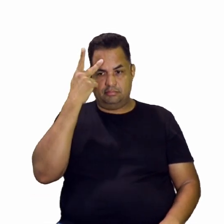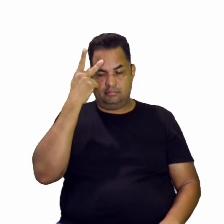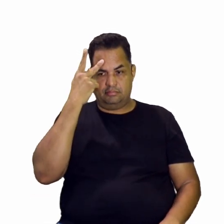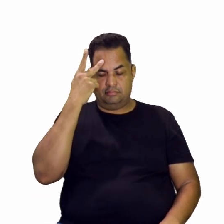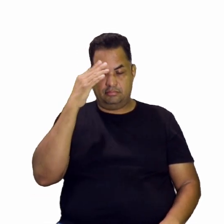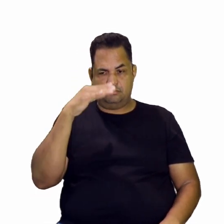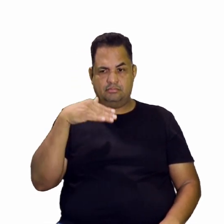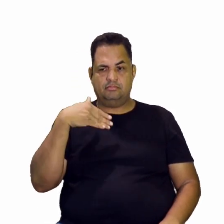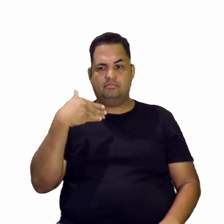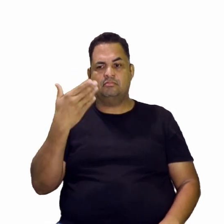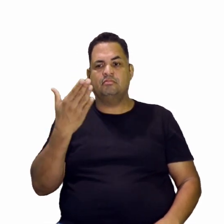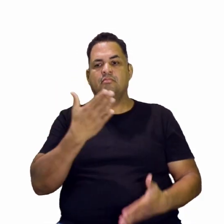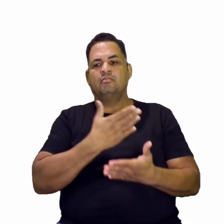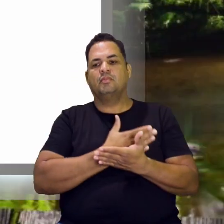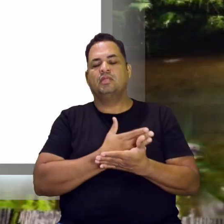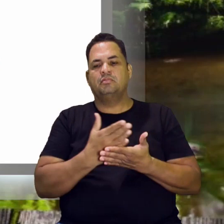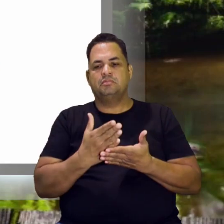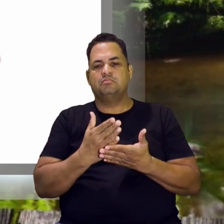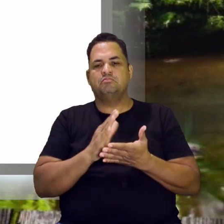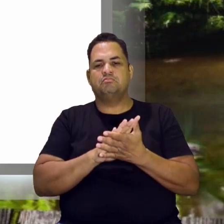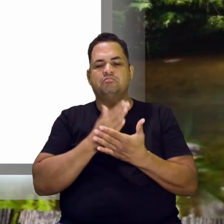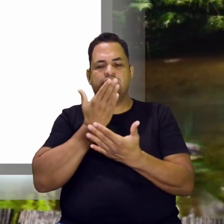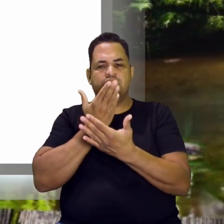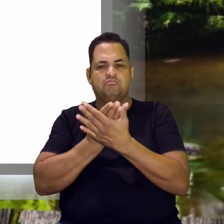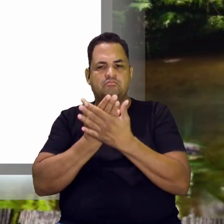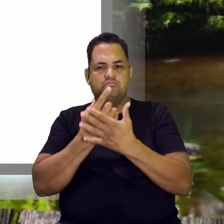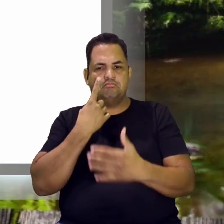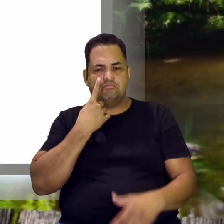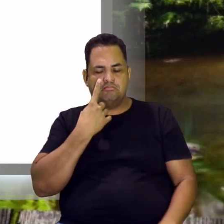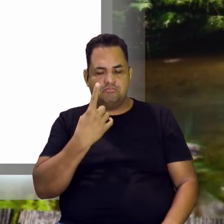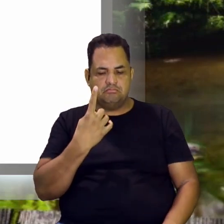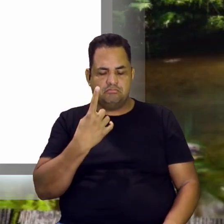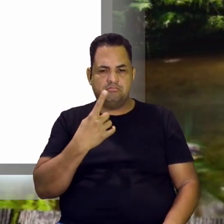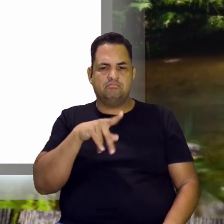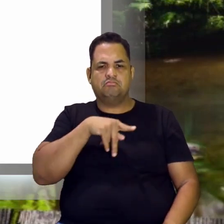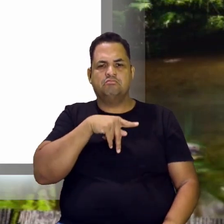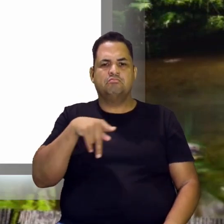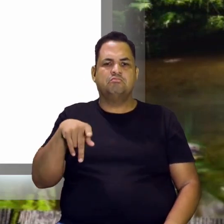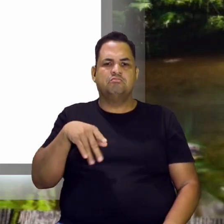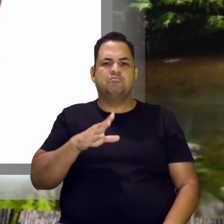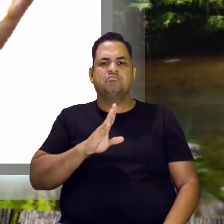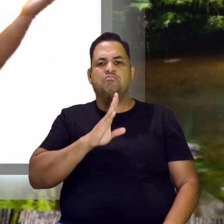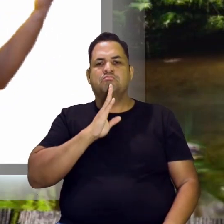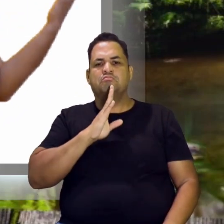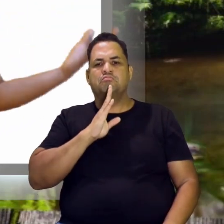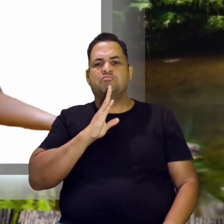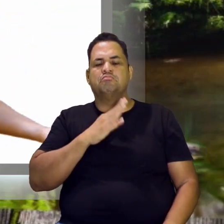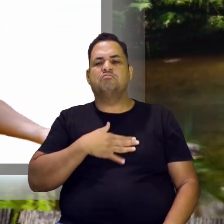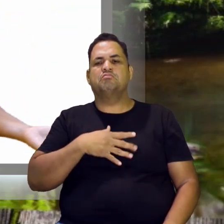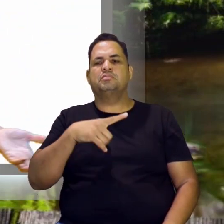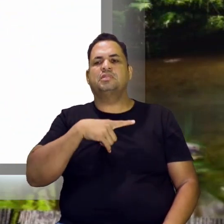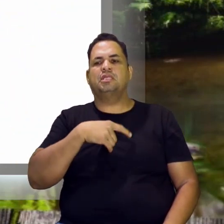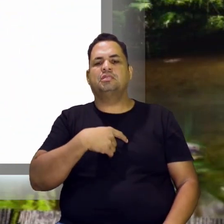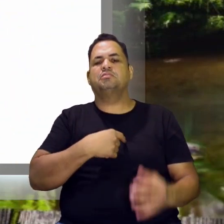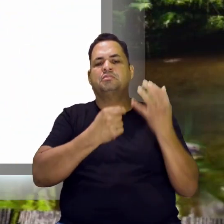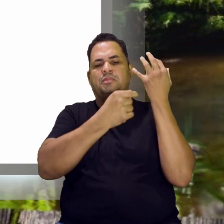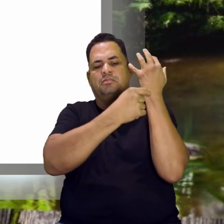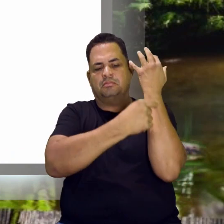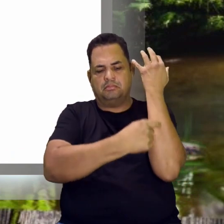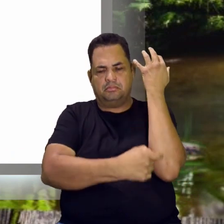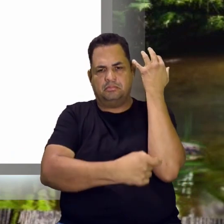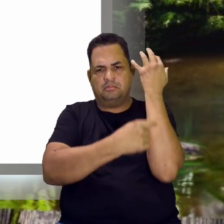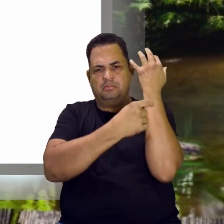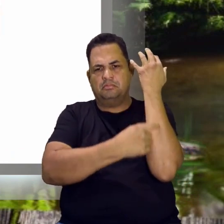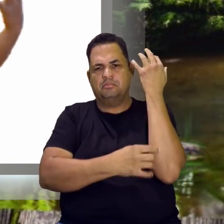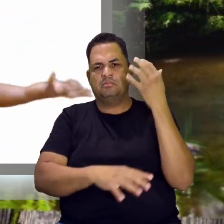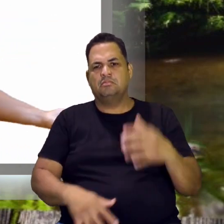né, que quando está iniciando seus estudos, aí olha, né, quando a professora pergunta assim, você conhece o animal vertebrado? Aí o